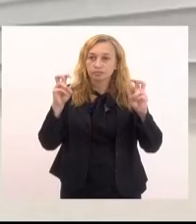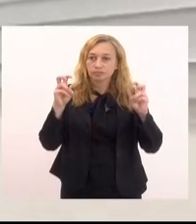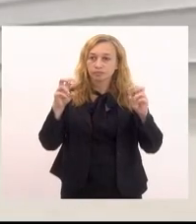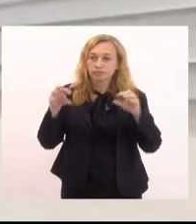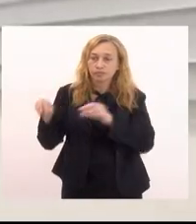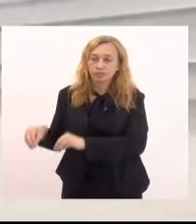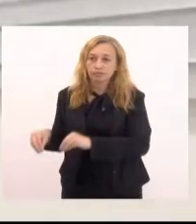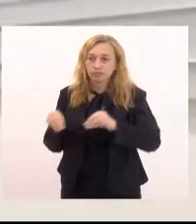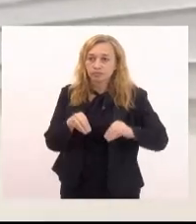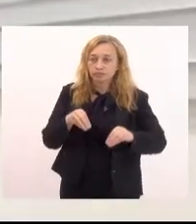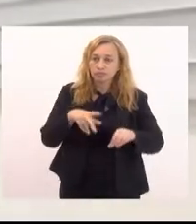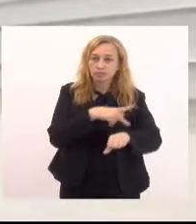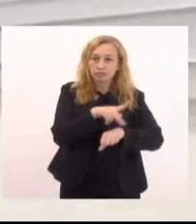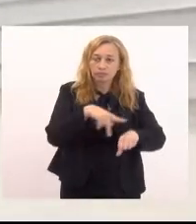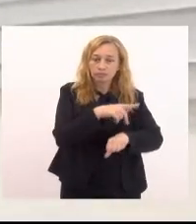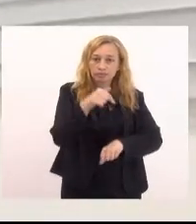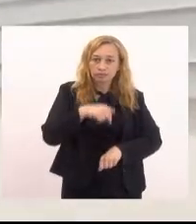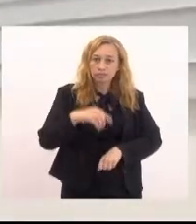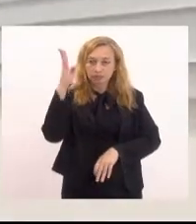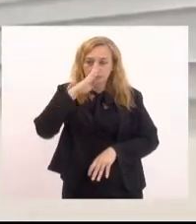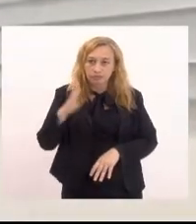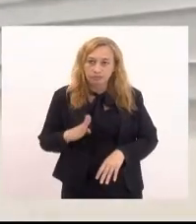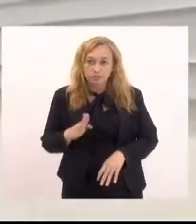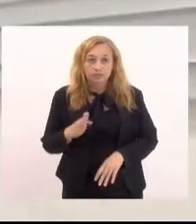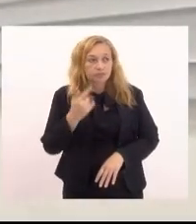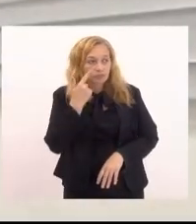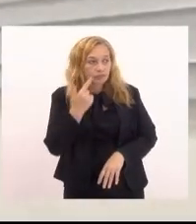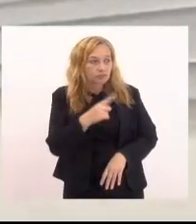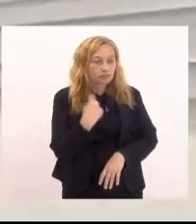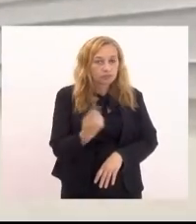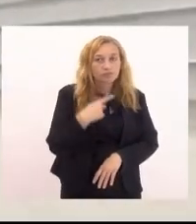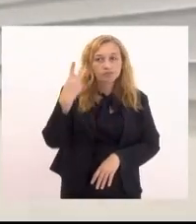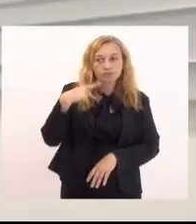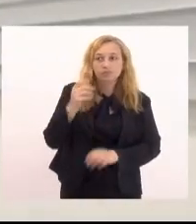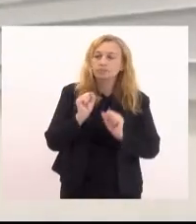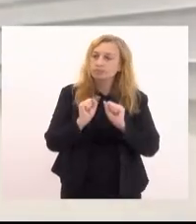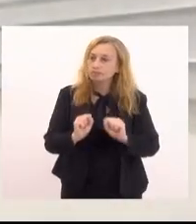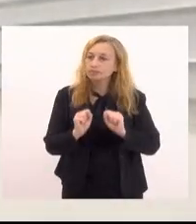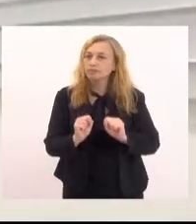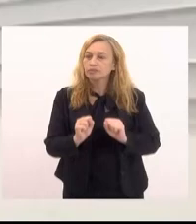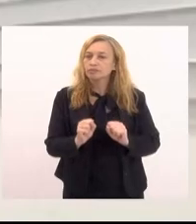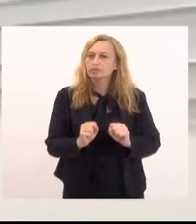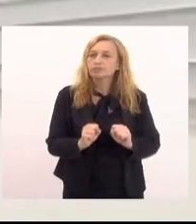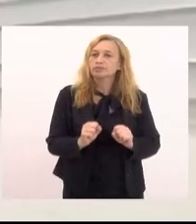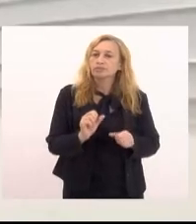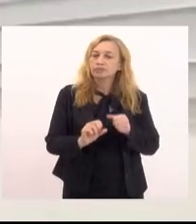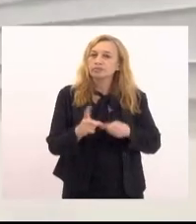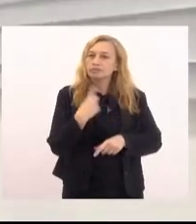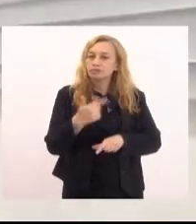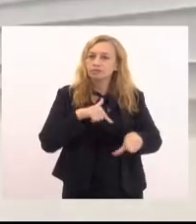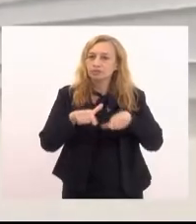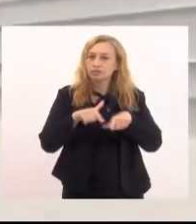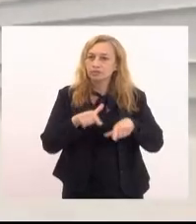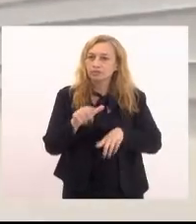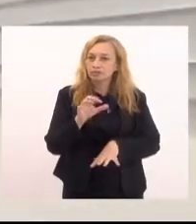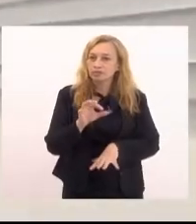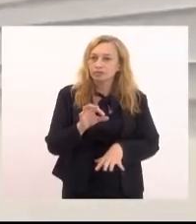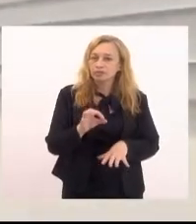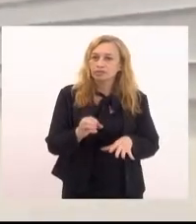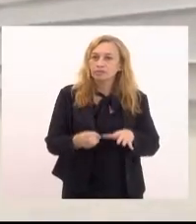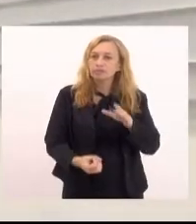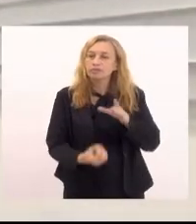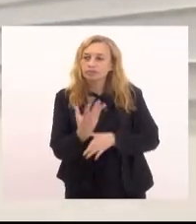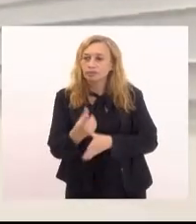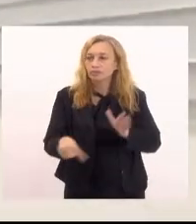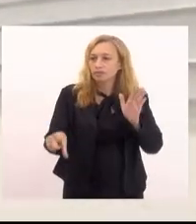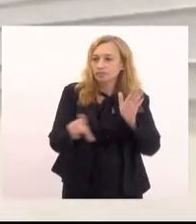sim, nós, parlamentares aqui, poderemos fazer o nosso trabalho, que é efetivamente o da produção